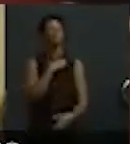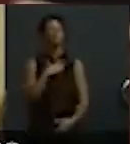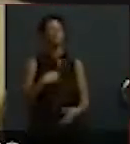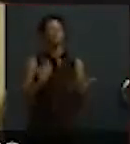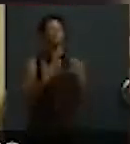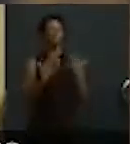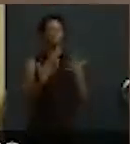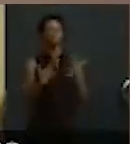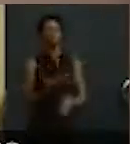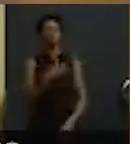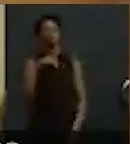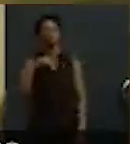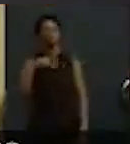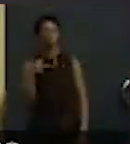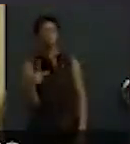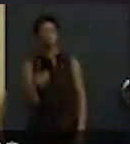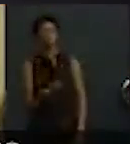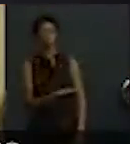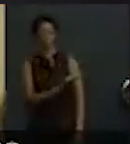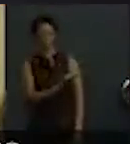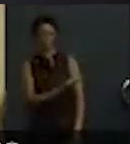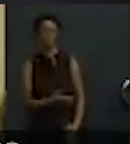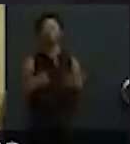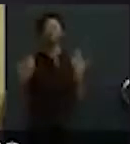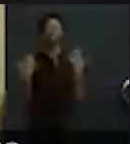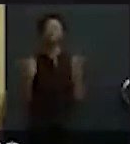do Ministério Público.